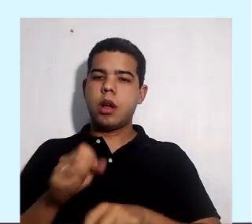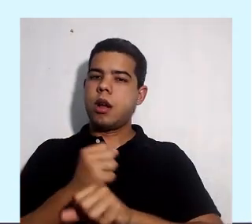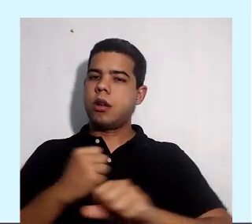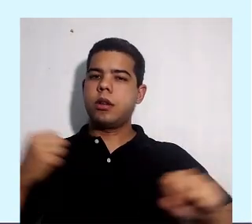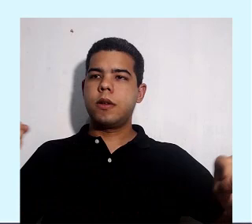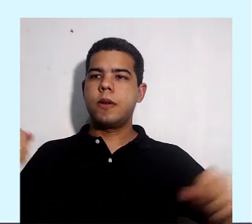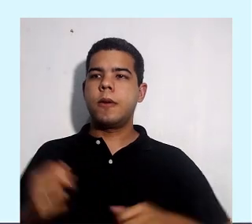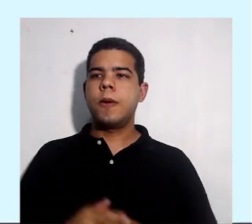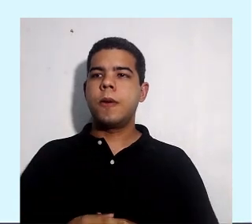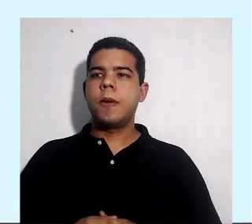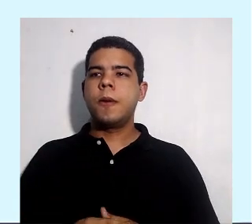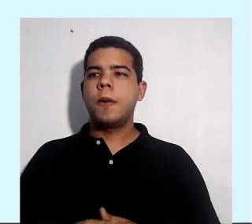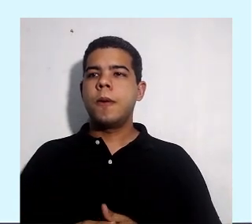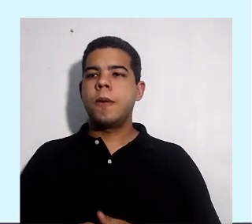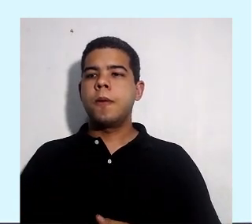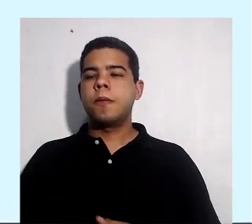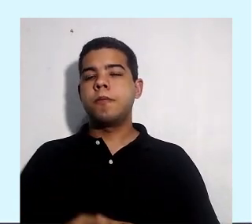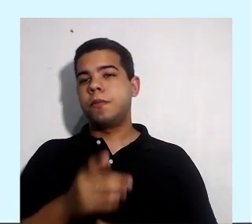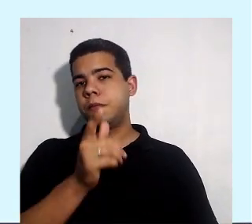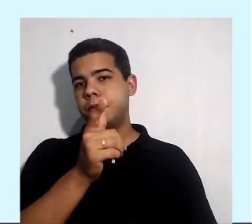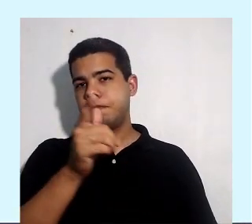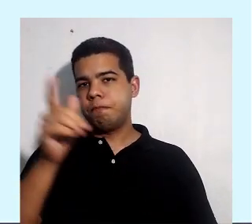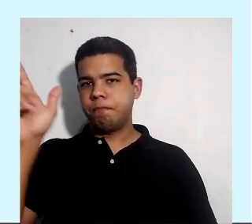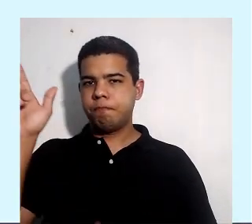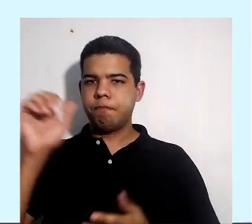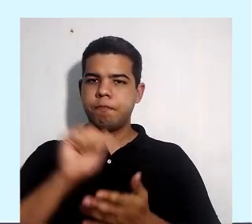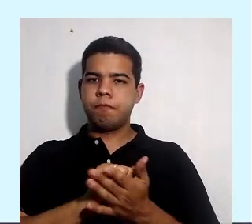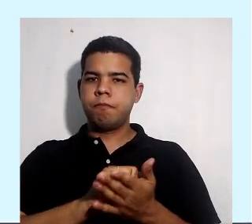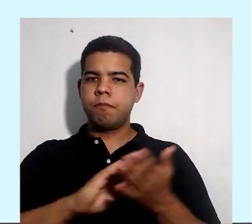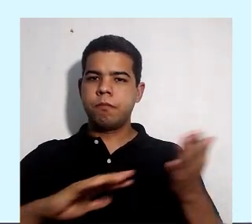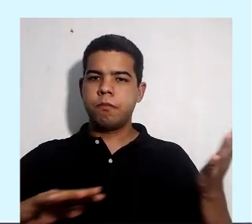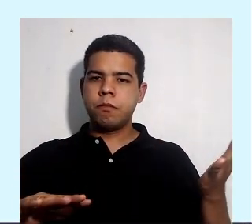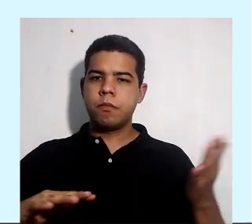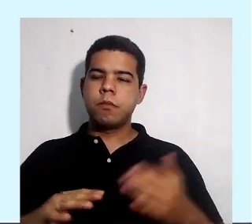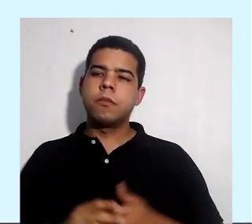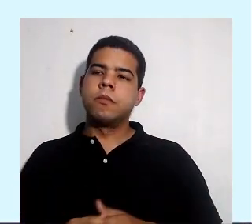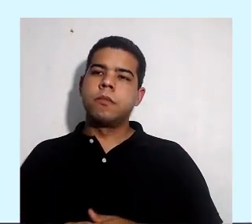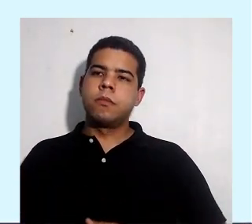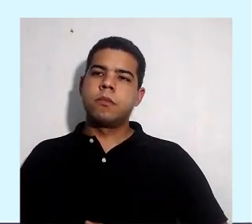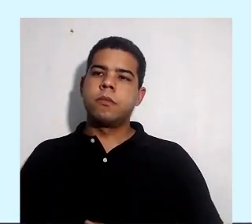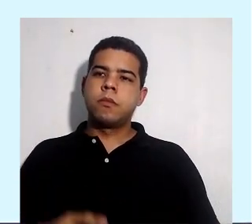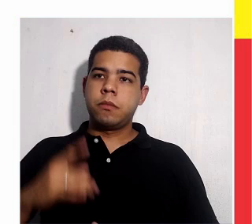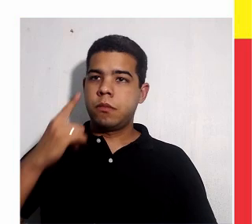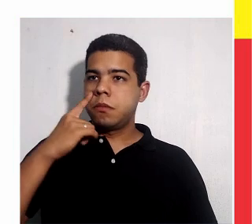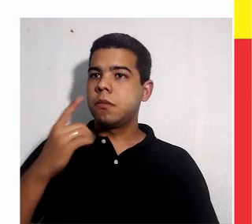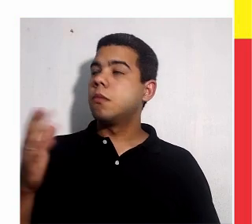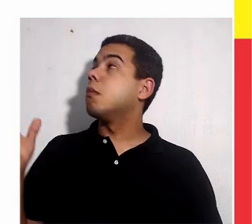tá ok? Então, muito bem aí. Vamos lá para o nosso segundo exercício.